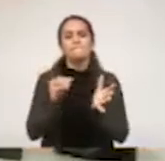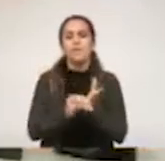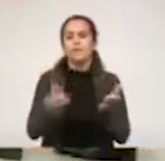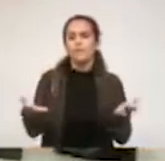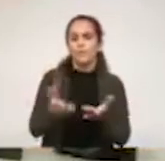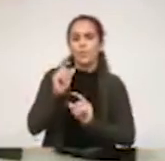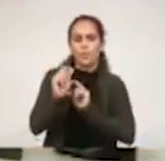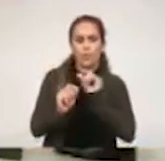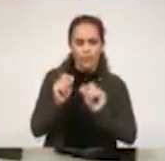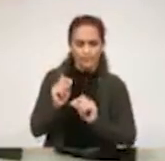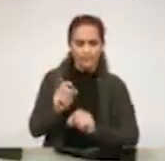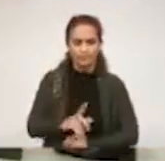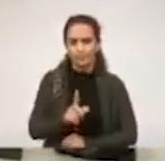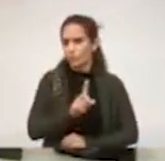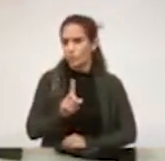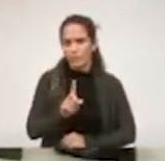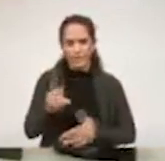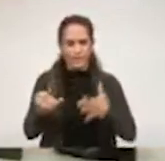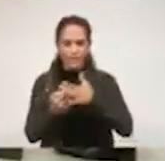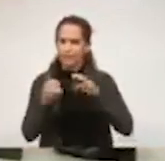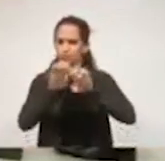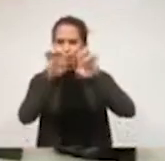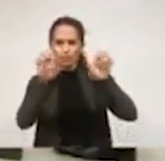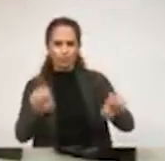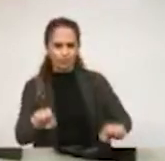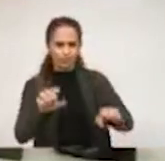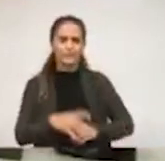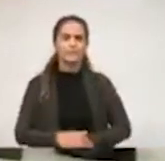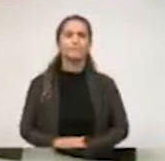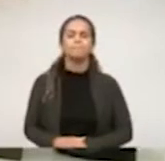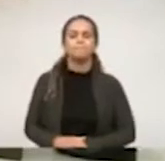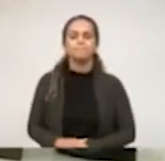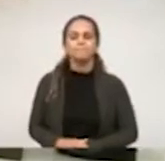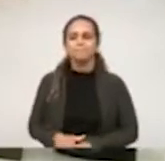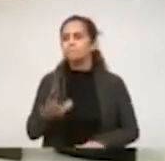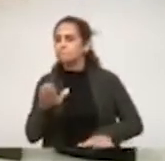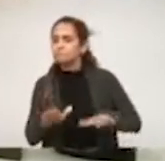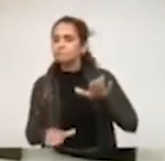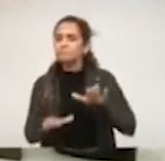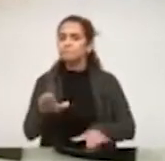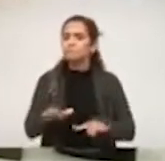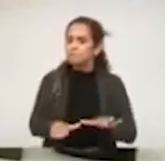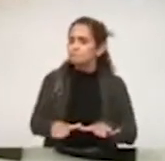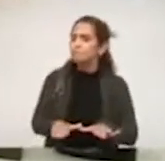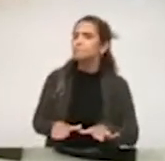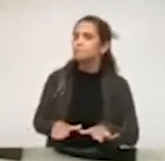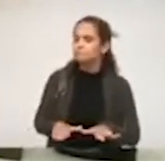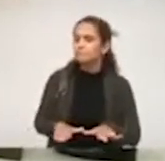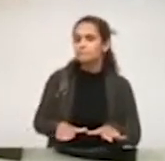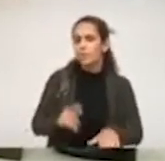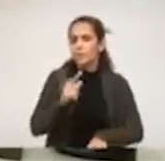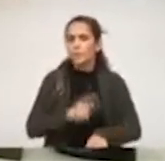momento não é infraestrutura e talvez em que Pese o momento